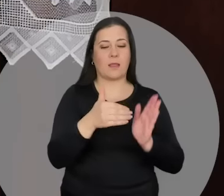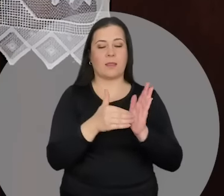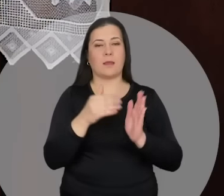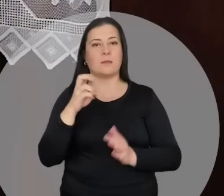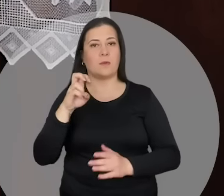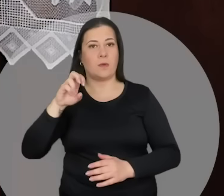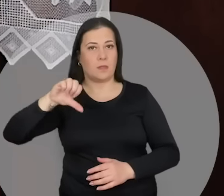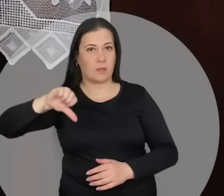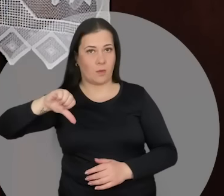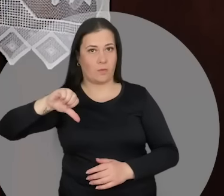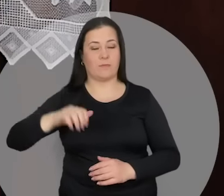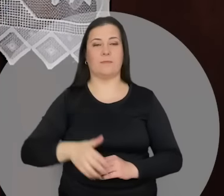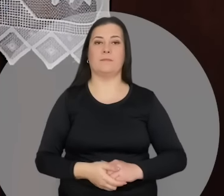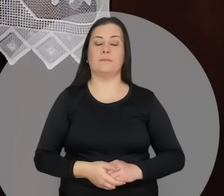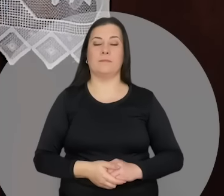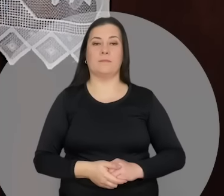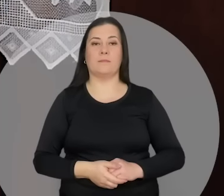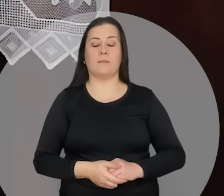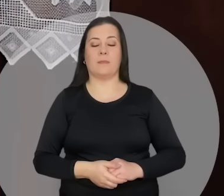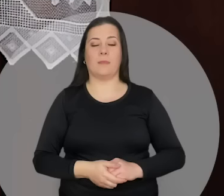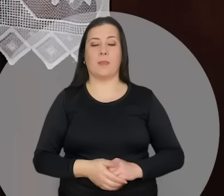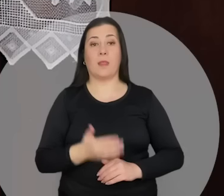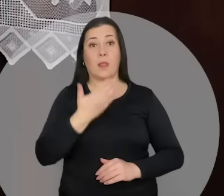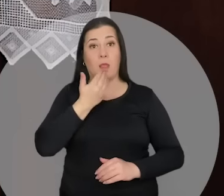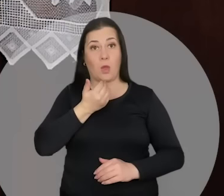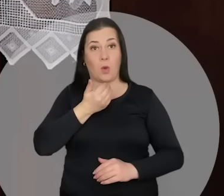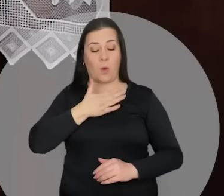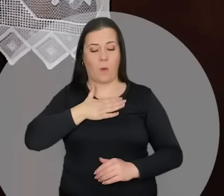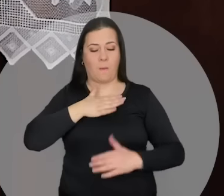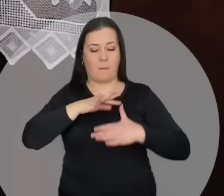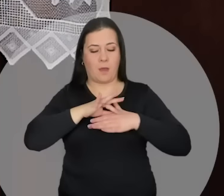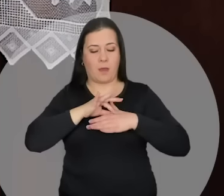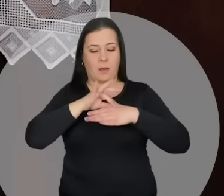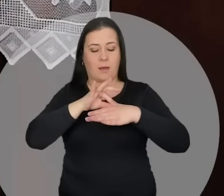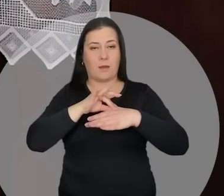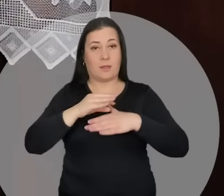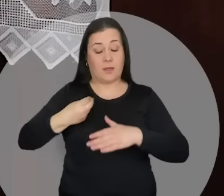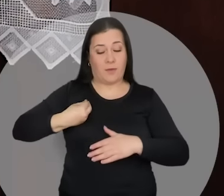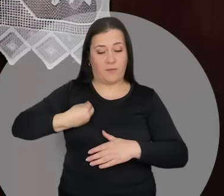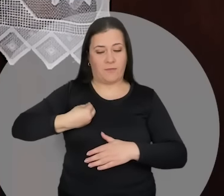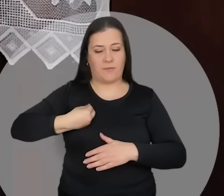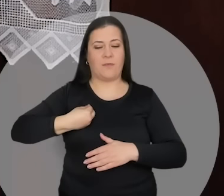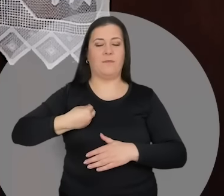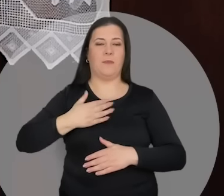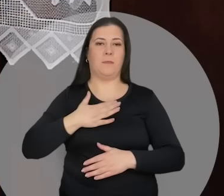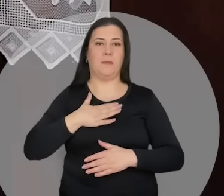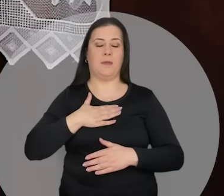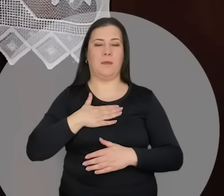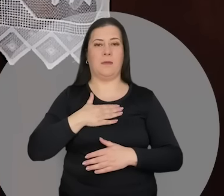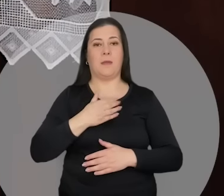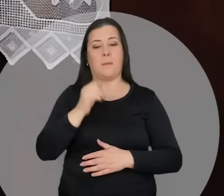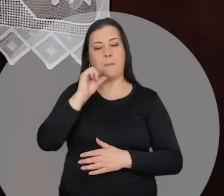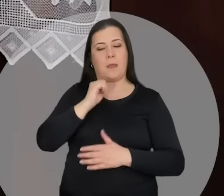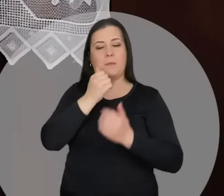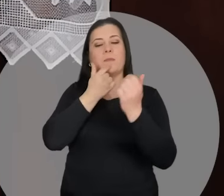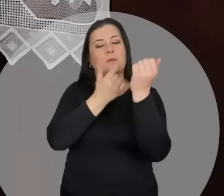59. Quem come a minha carne e bebe o meu sangue vive em mim, e eu vivo